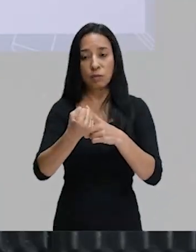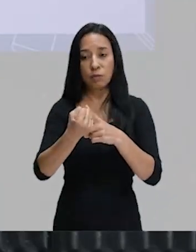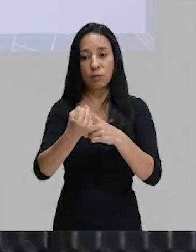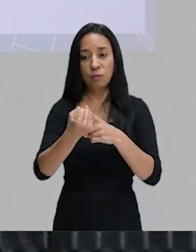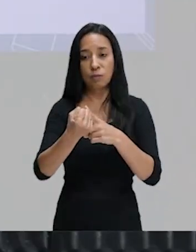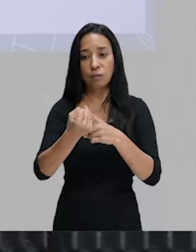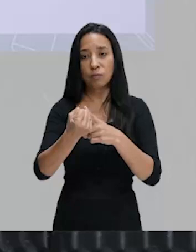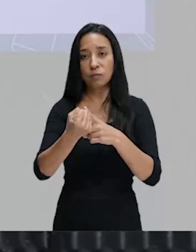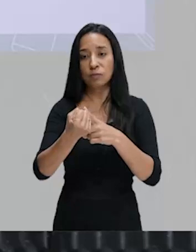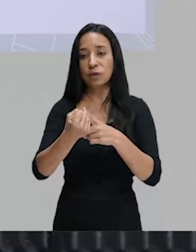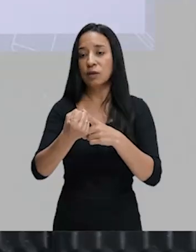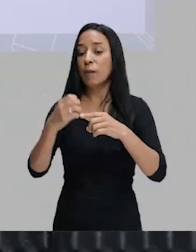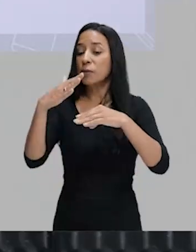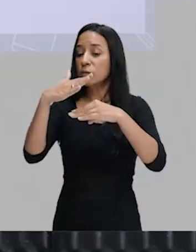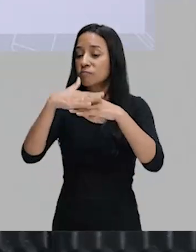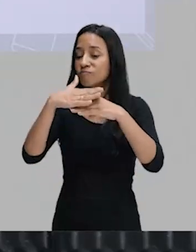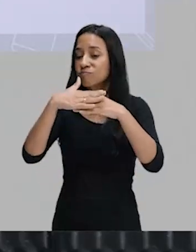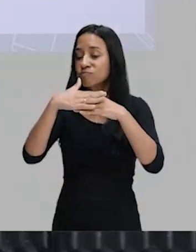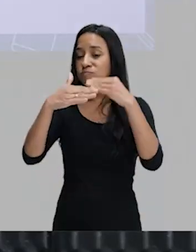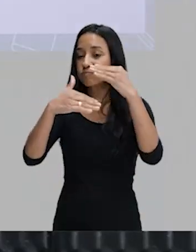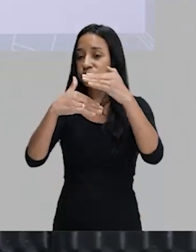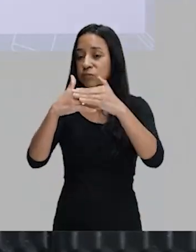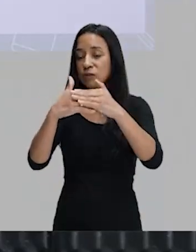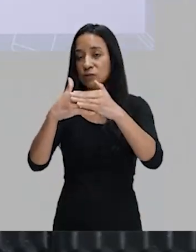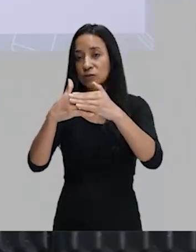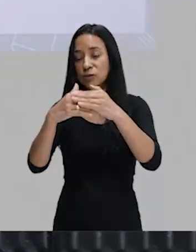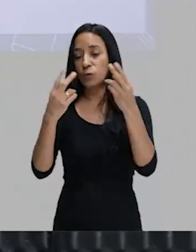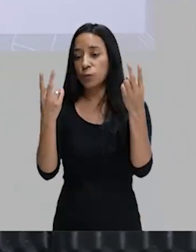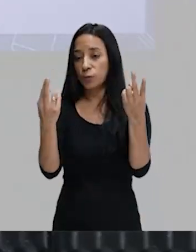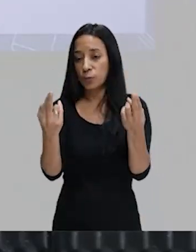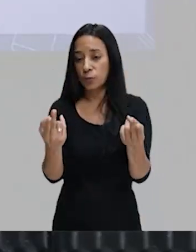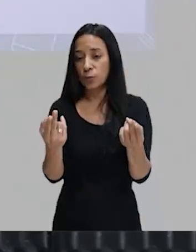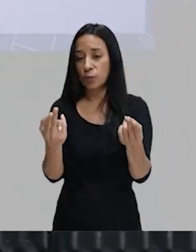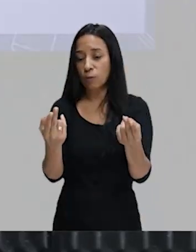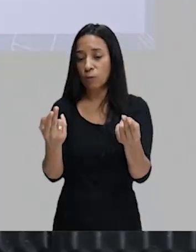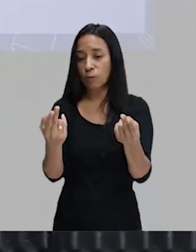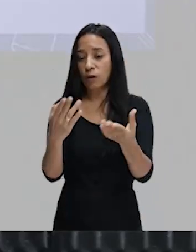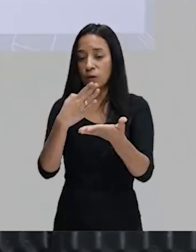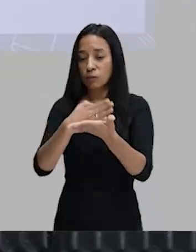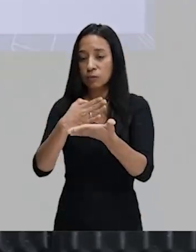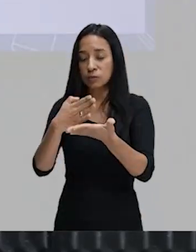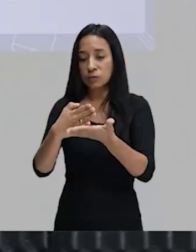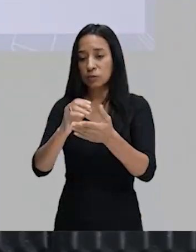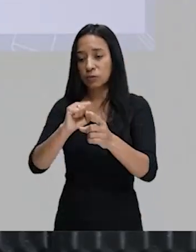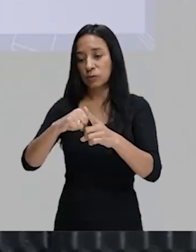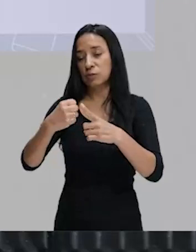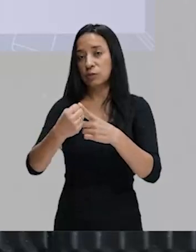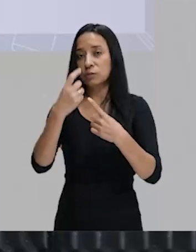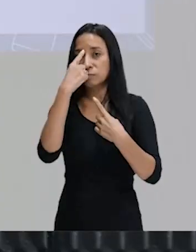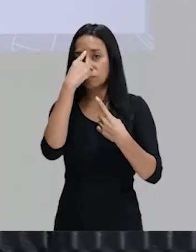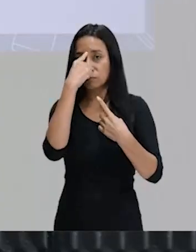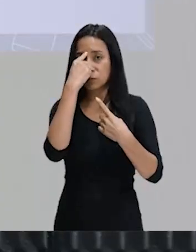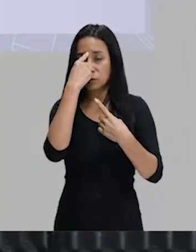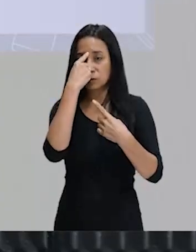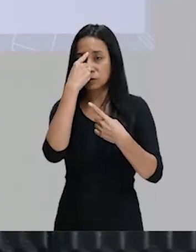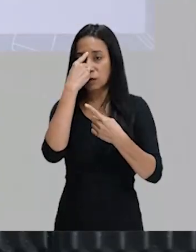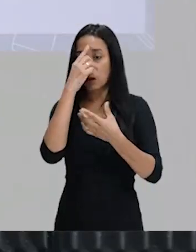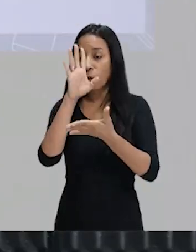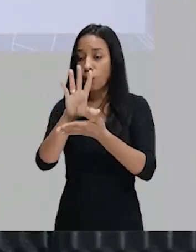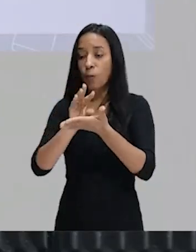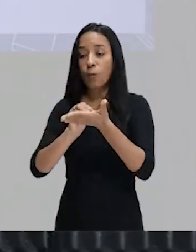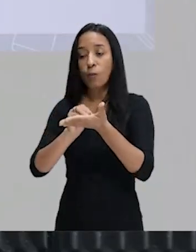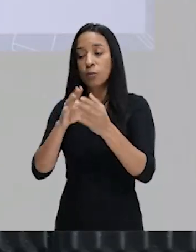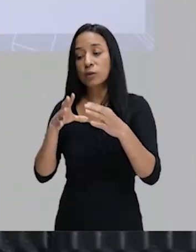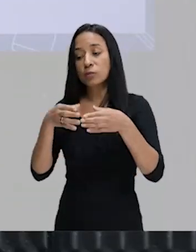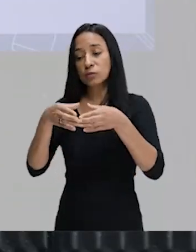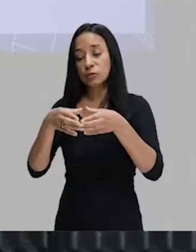mesma casta, que é como se chama lá a estratificação nessa sociedade indiana. E o modelo de castas, ele